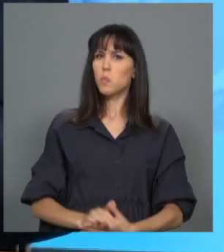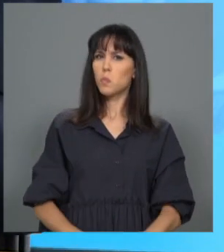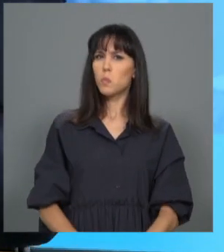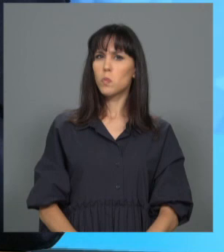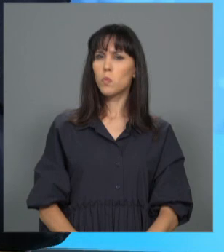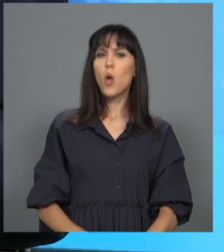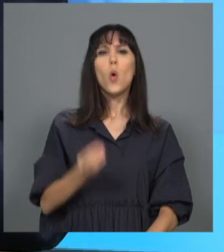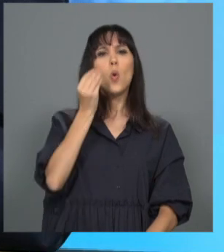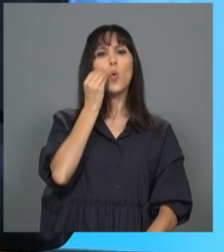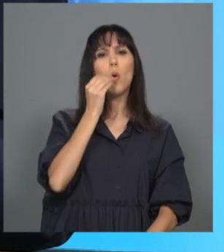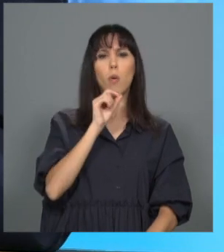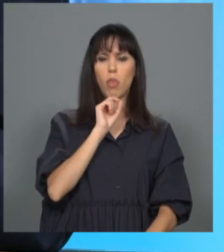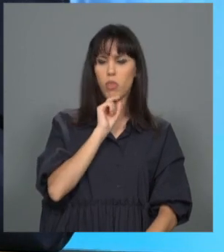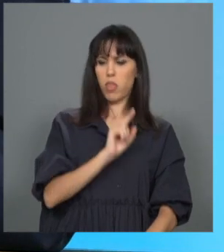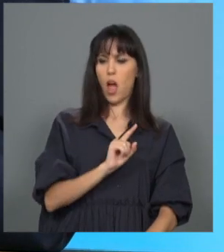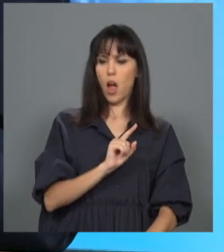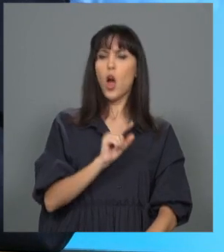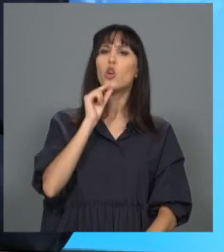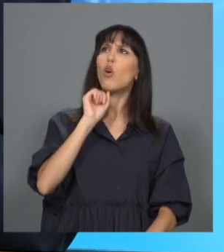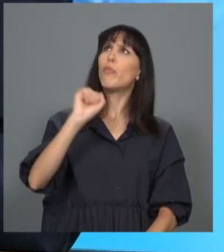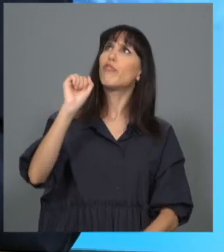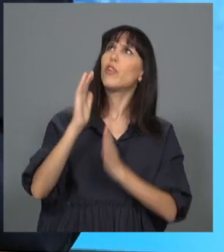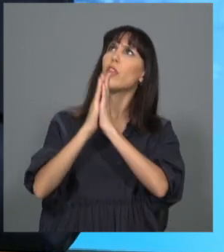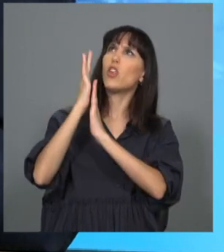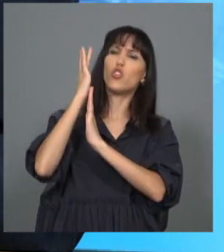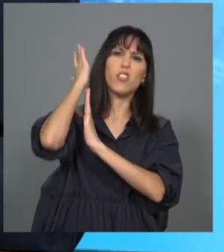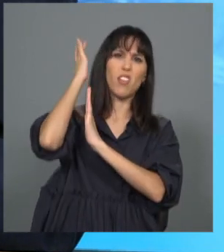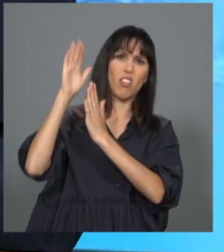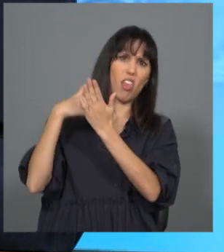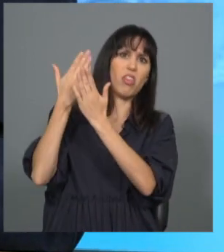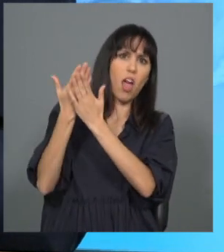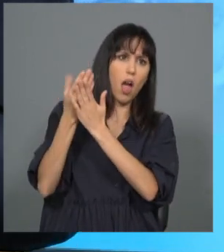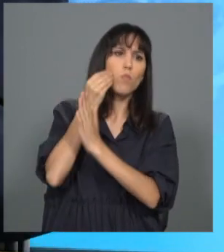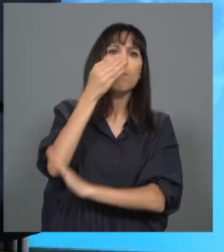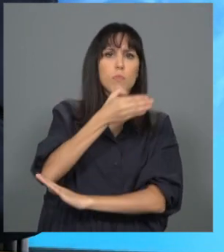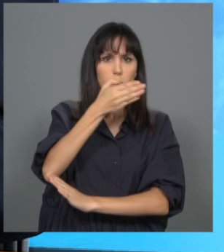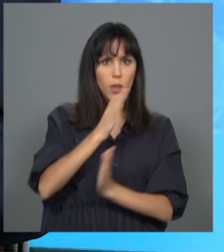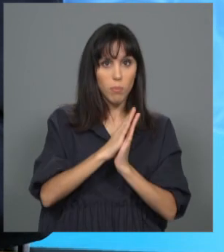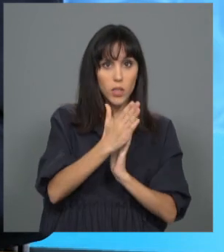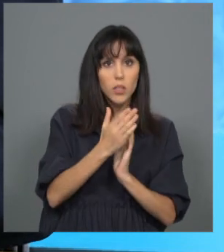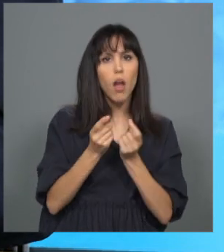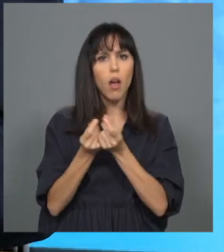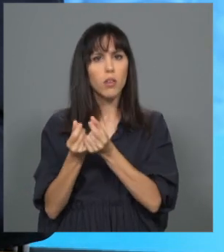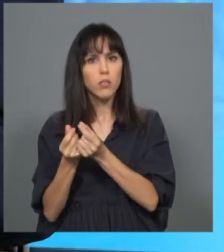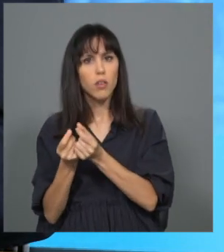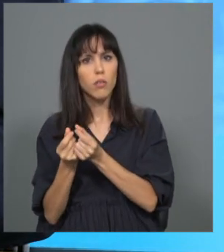Como é que nós podemos santificar o nome de Deus? Que? Indo à missa? Rezando?